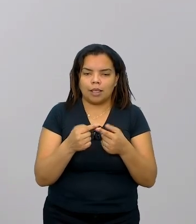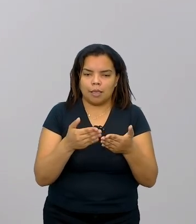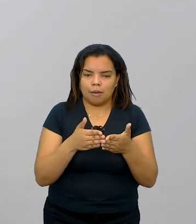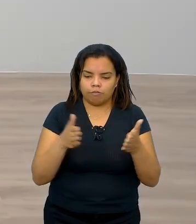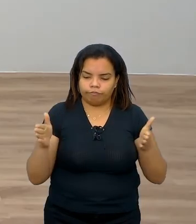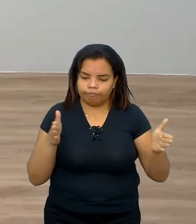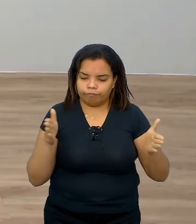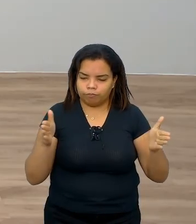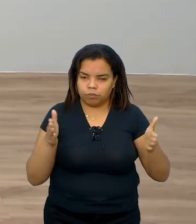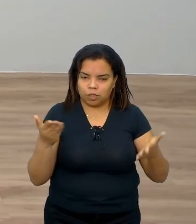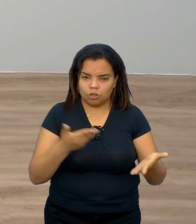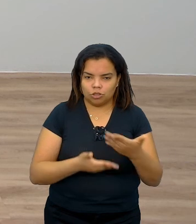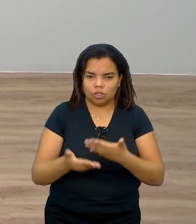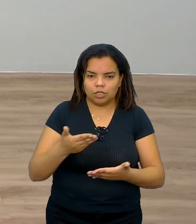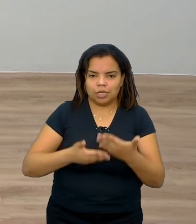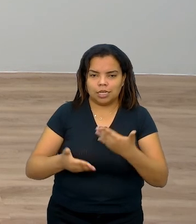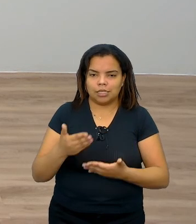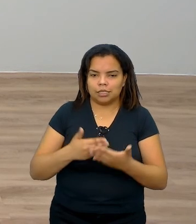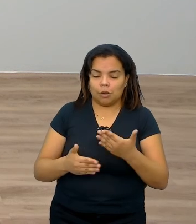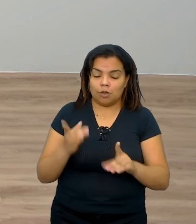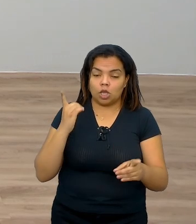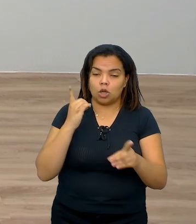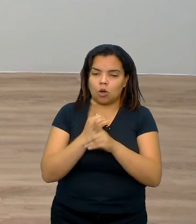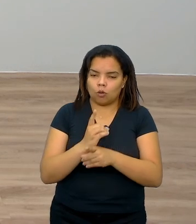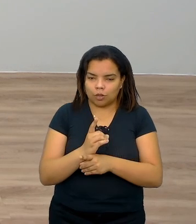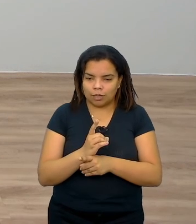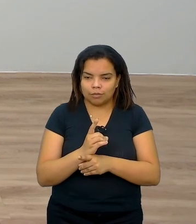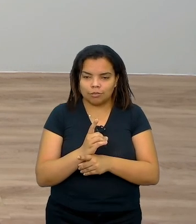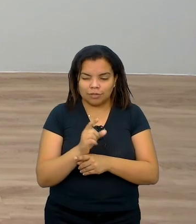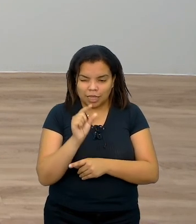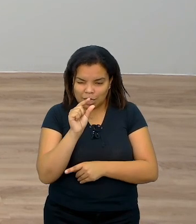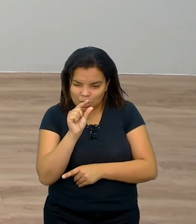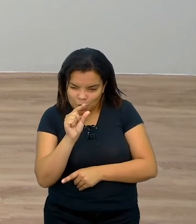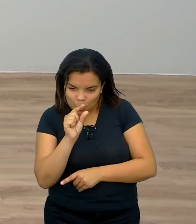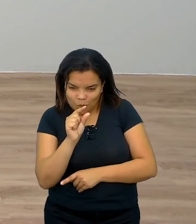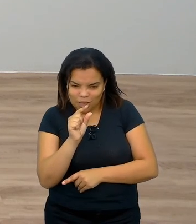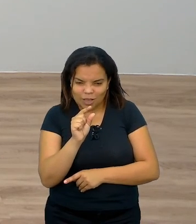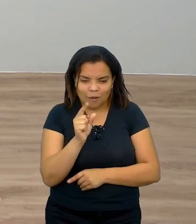aí a nossa vinheta e aí a gente se encontra daqui a pouquinho